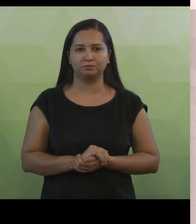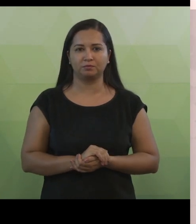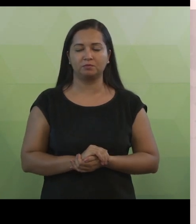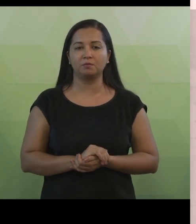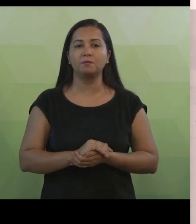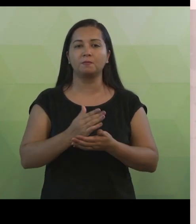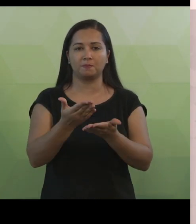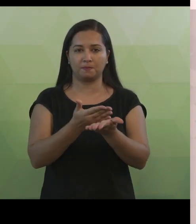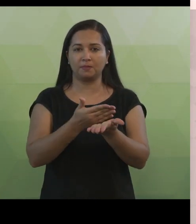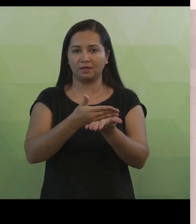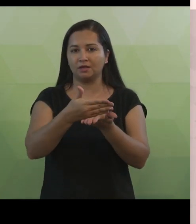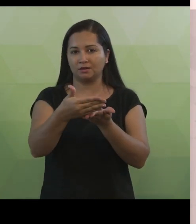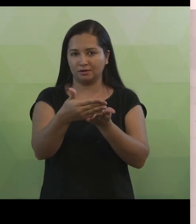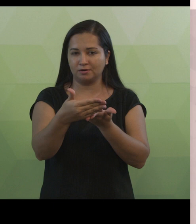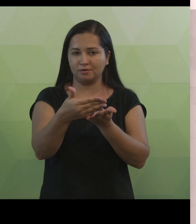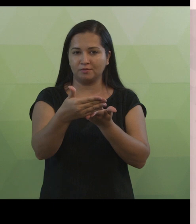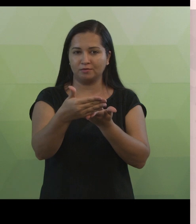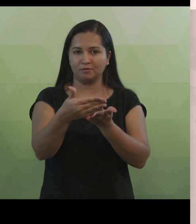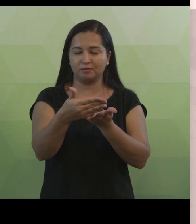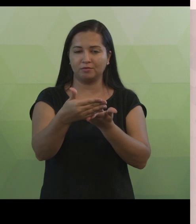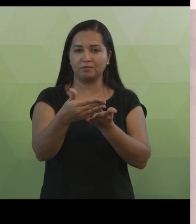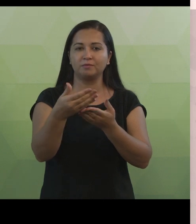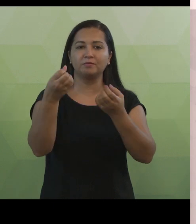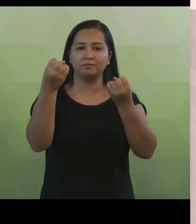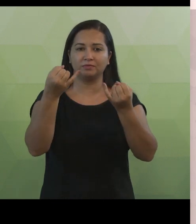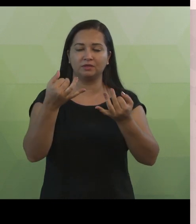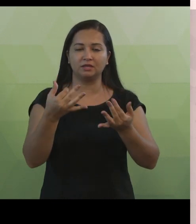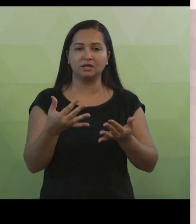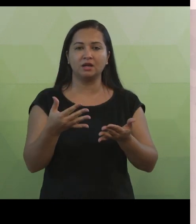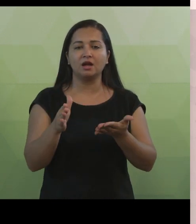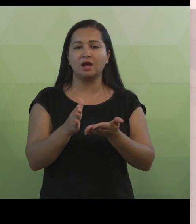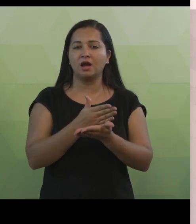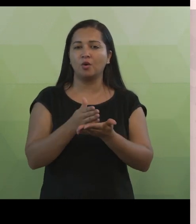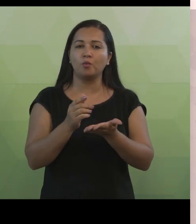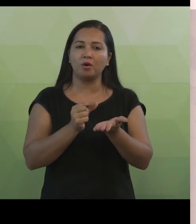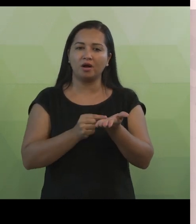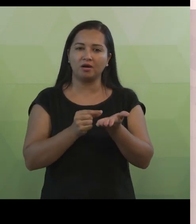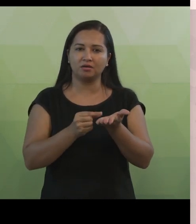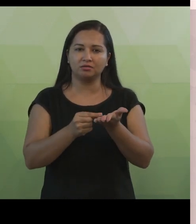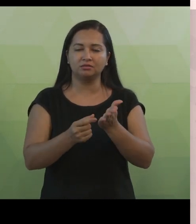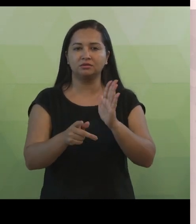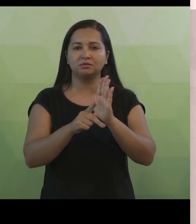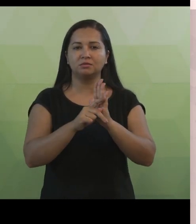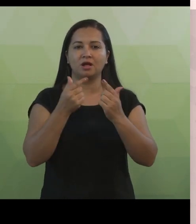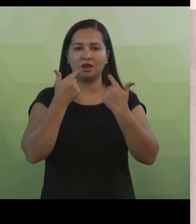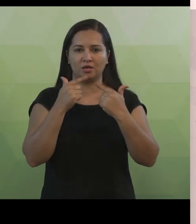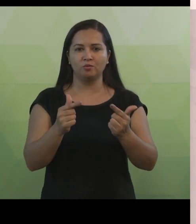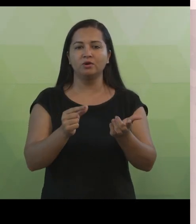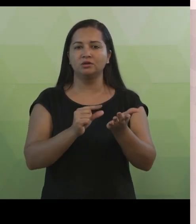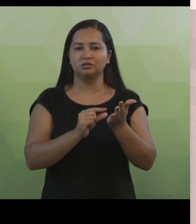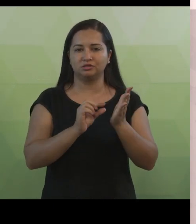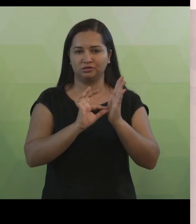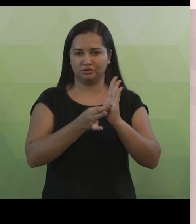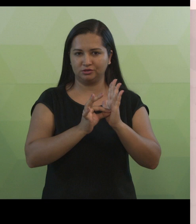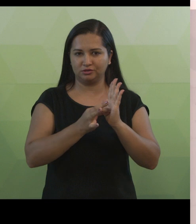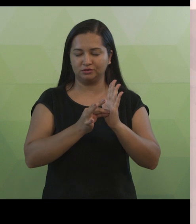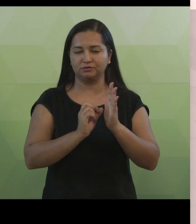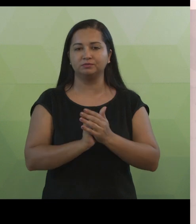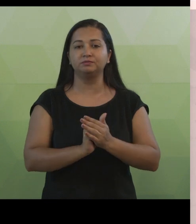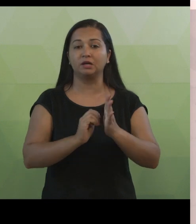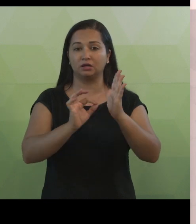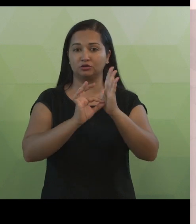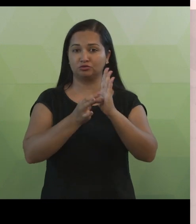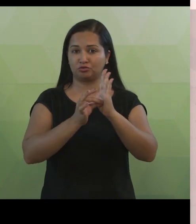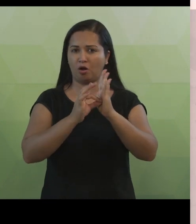Bem, inicialmente iremos falar rapidamente sobre algumas características da linguagem Java. Java é uma linguagem de alto